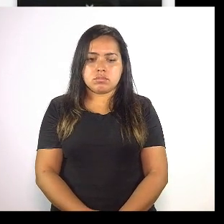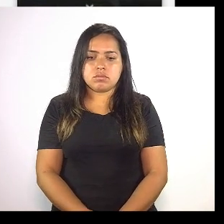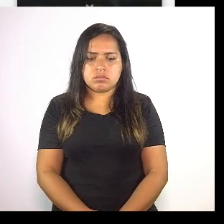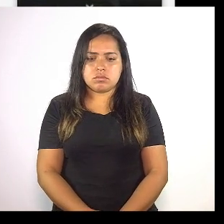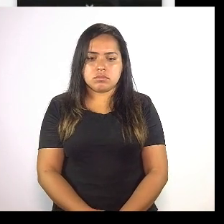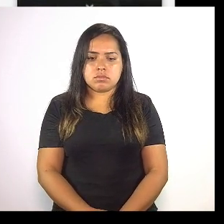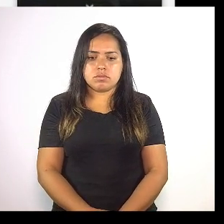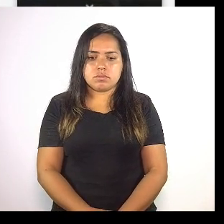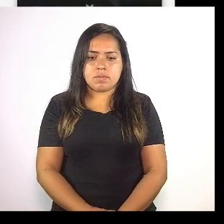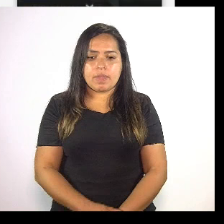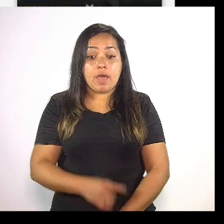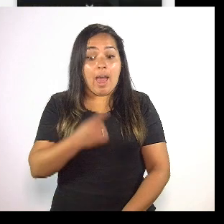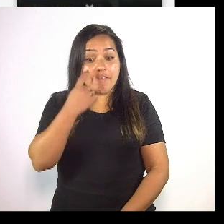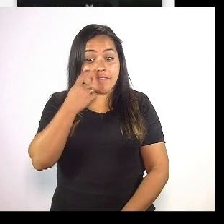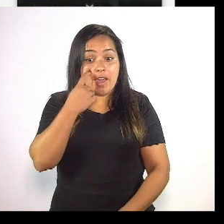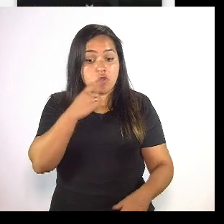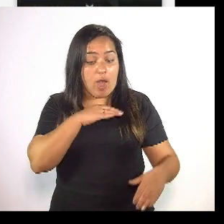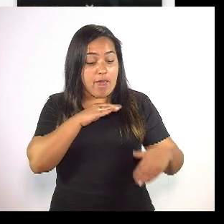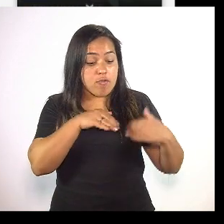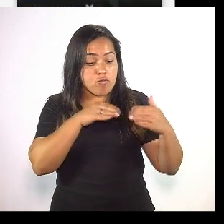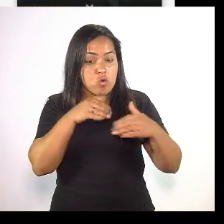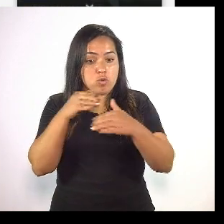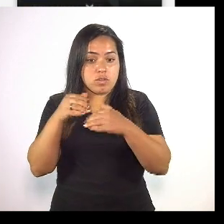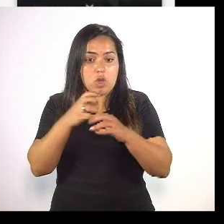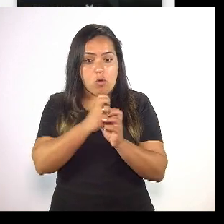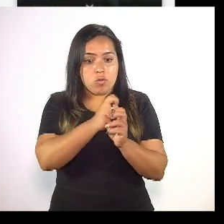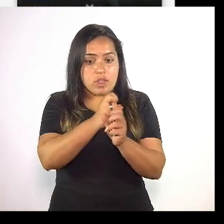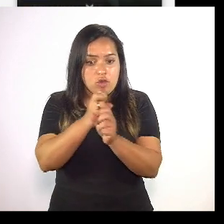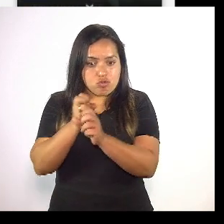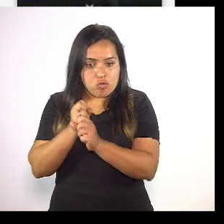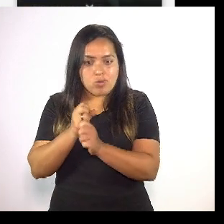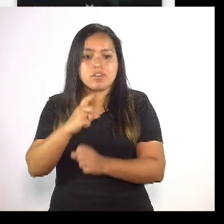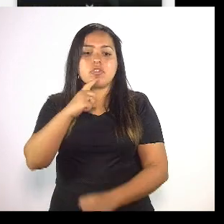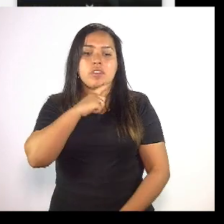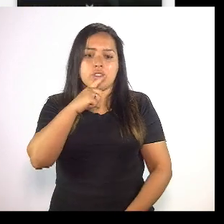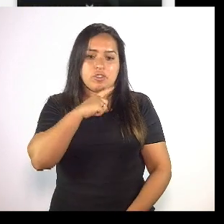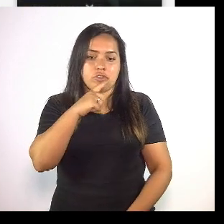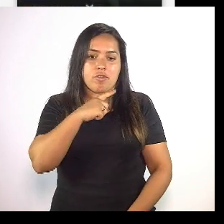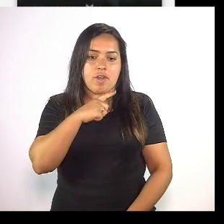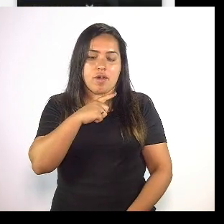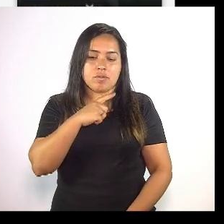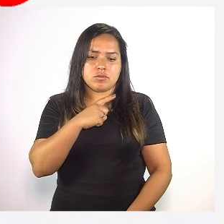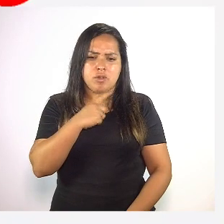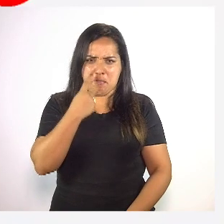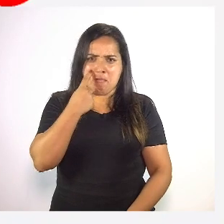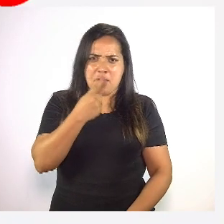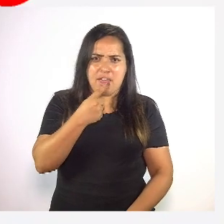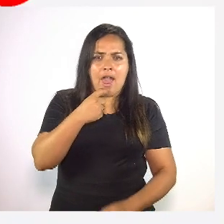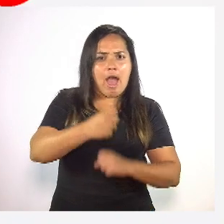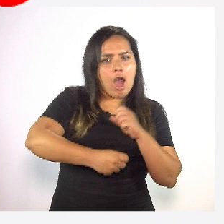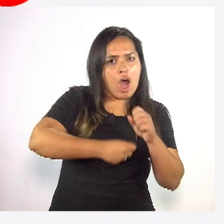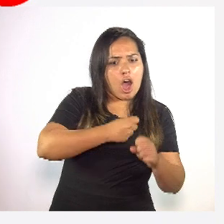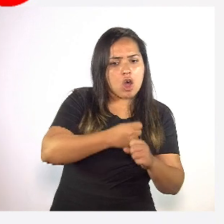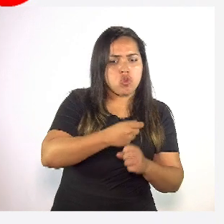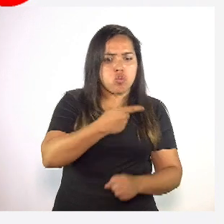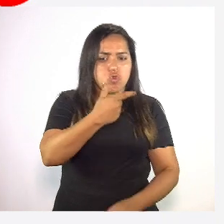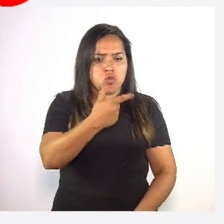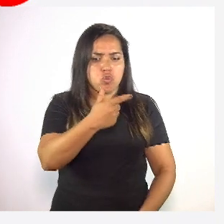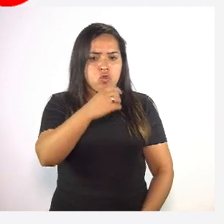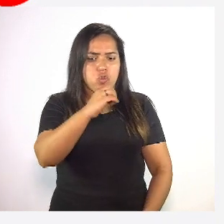mostrando a evolução das contas que nós tivemos desde